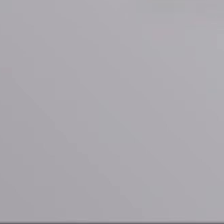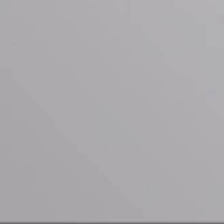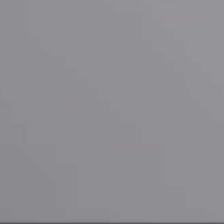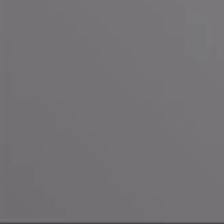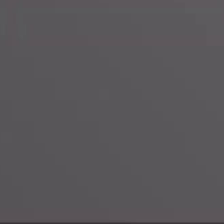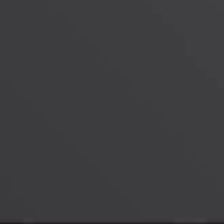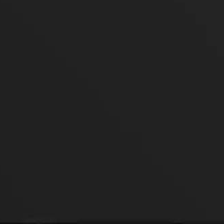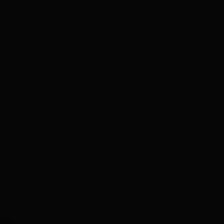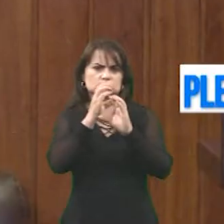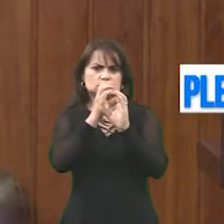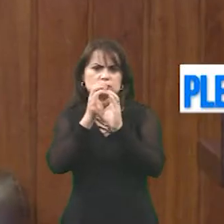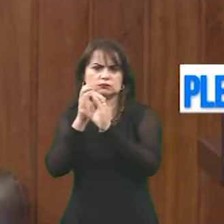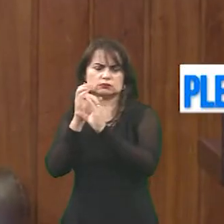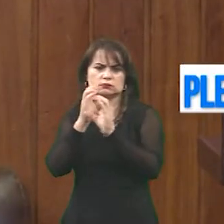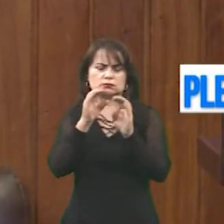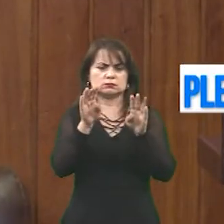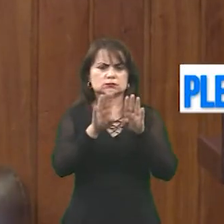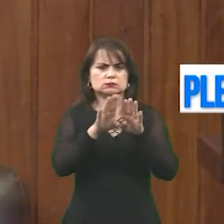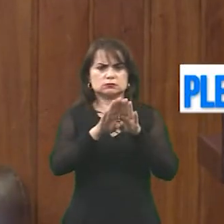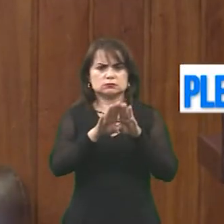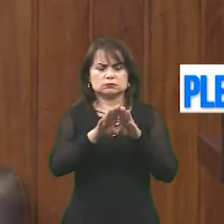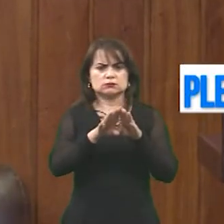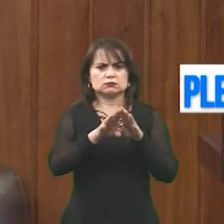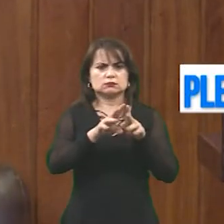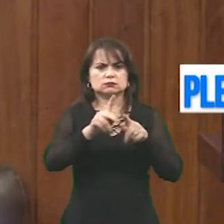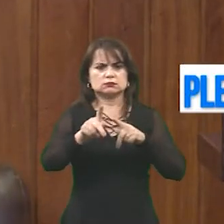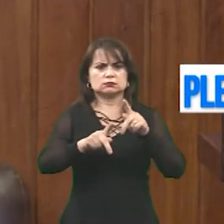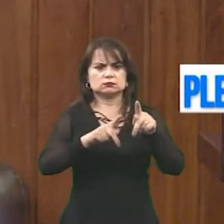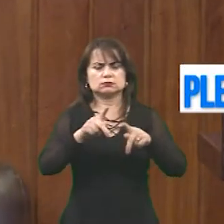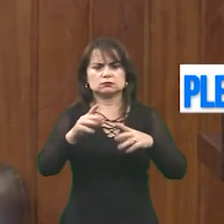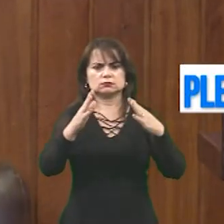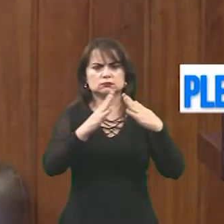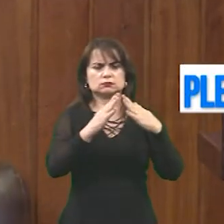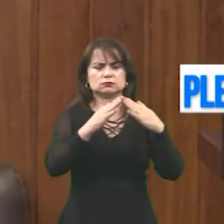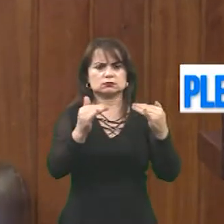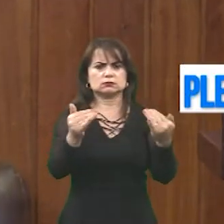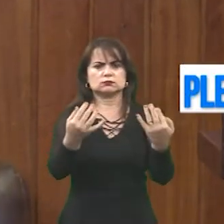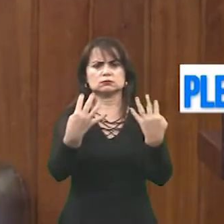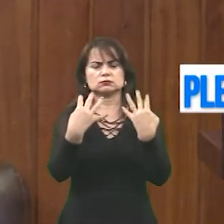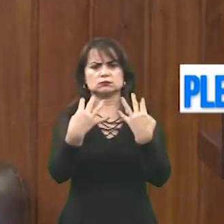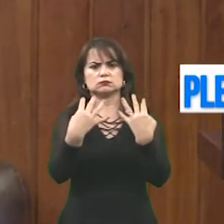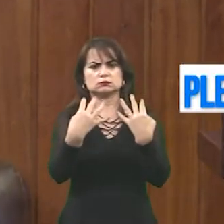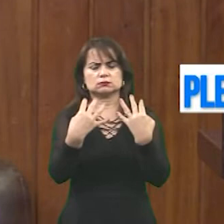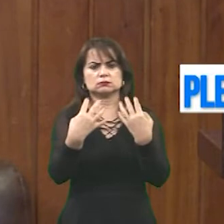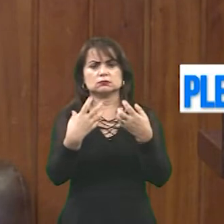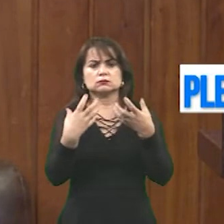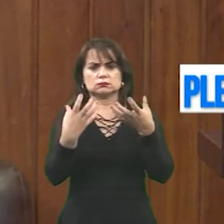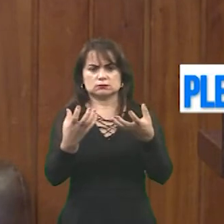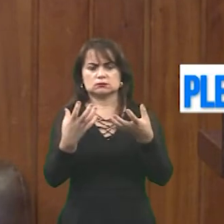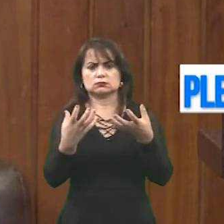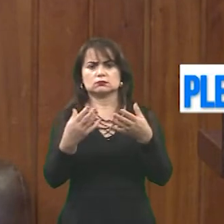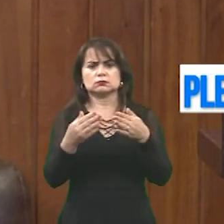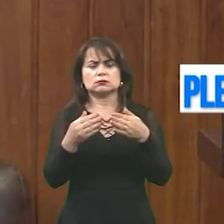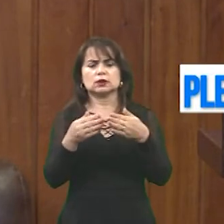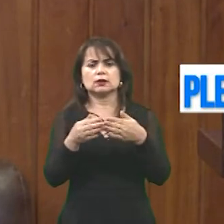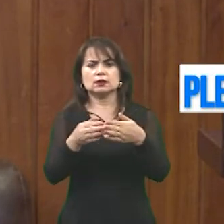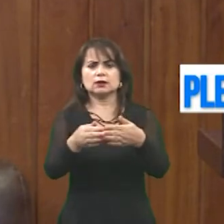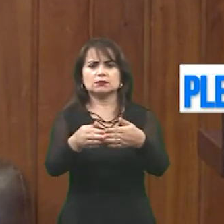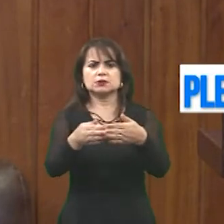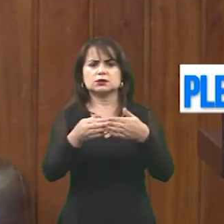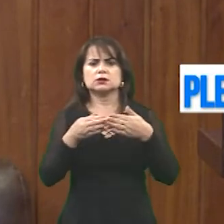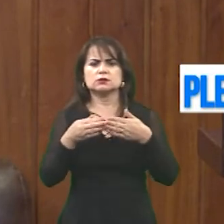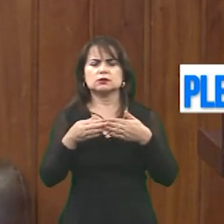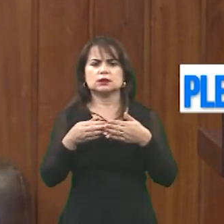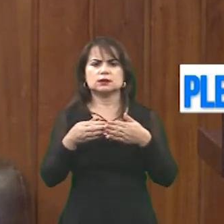projeto também foi aprovado desse projeto pedir a regularização dos artistas de rua